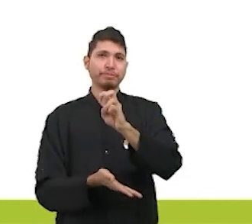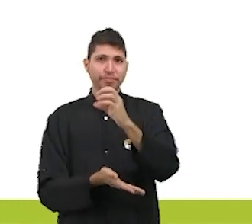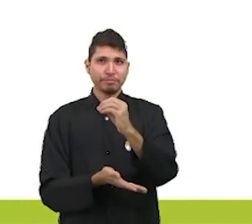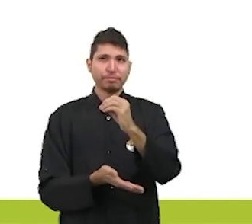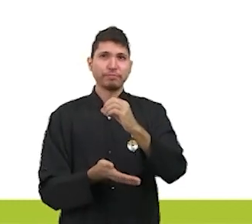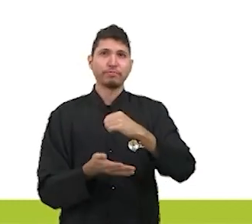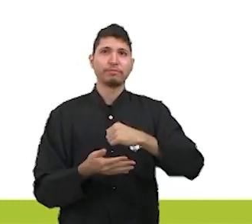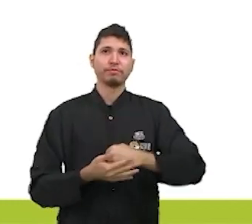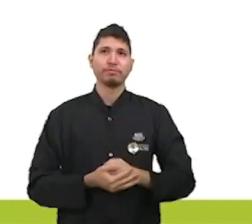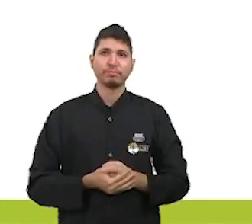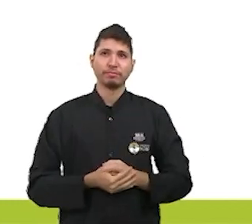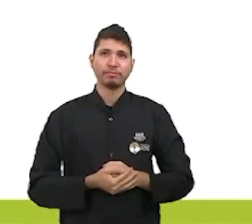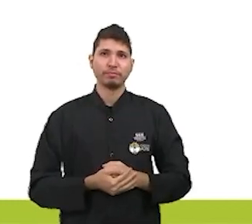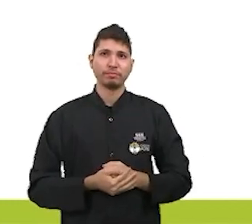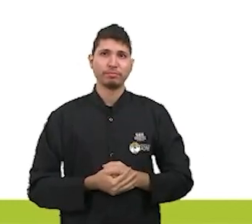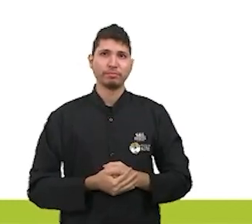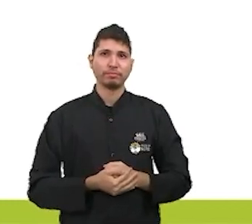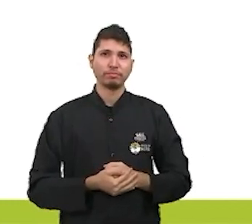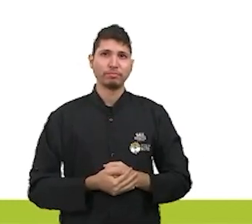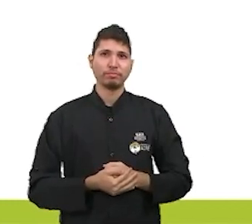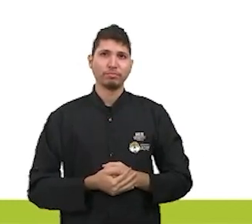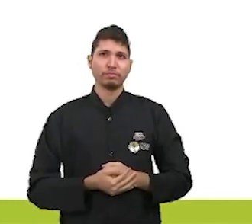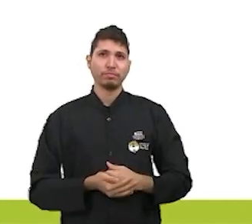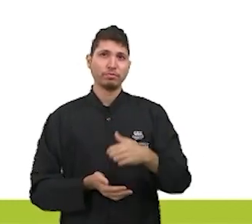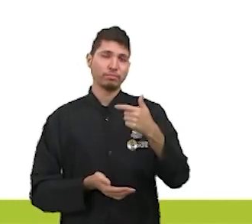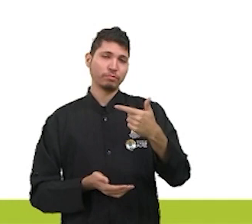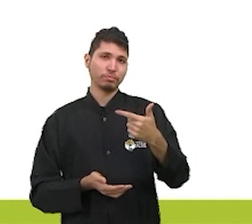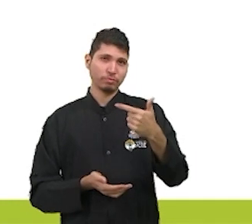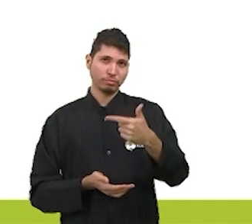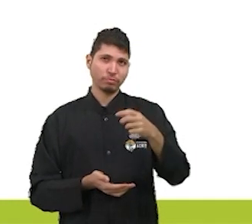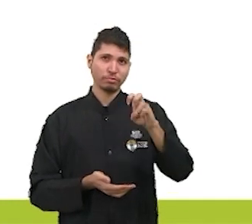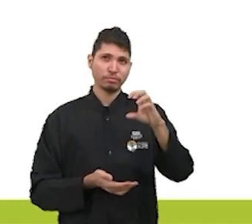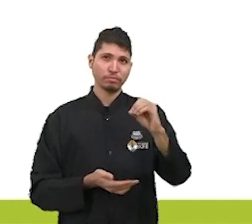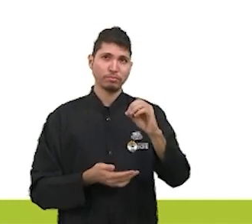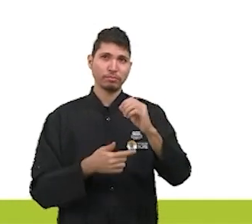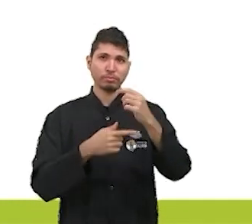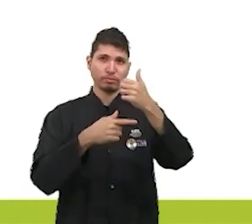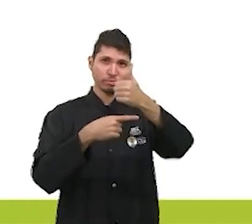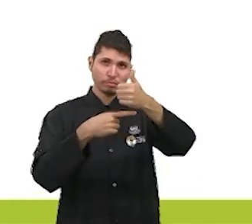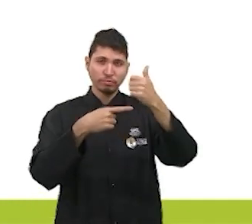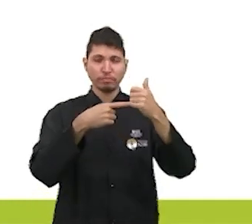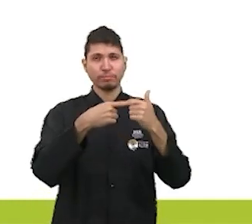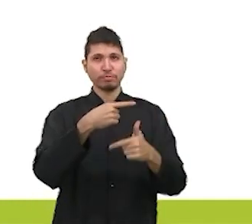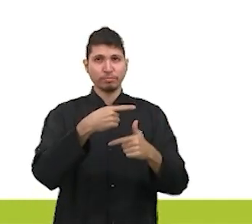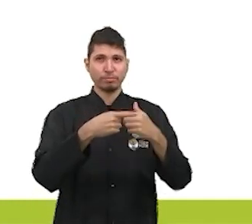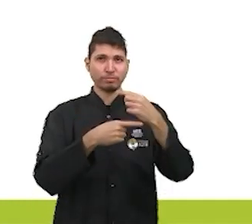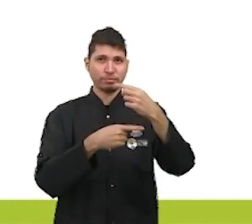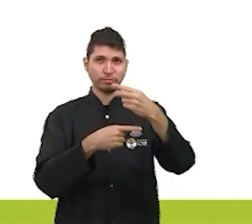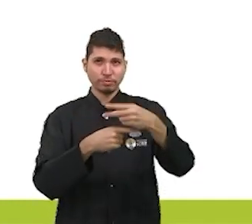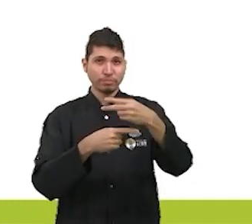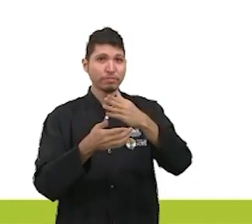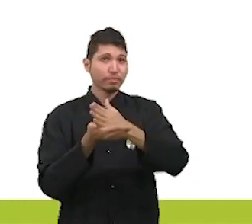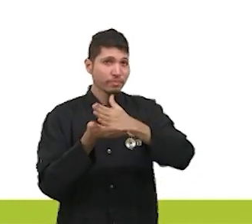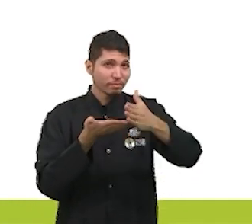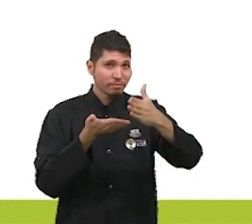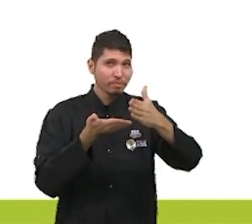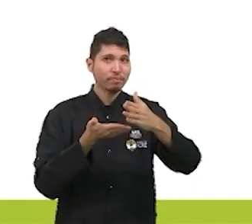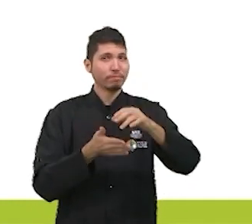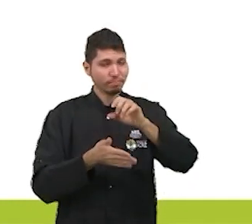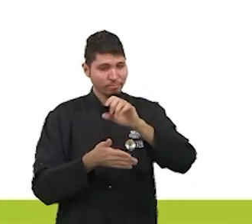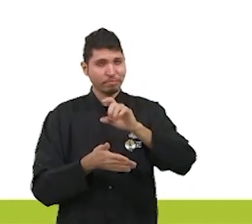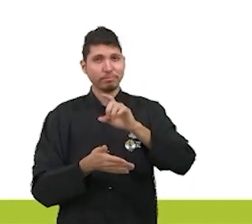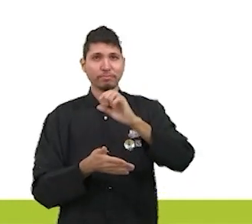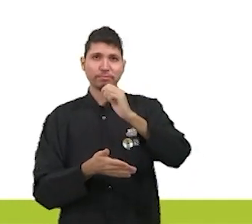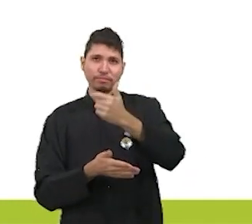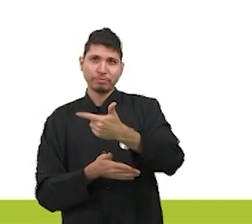vai gerar? 100. Ou seja, a metade. A resposta aqui é o quê? A intensidade é a sua metade, ou